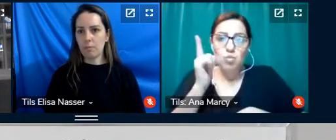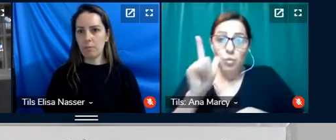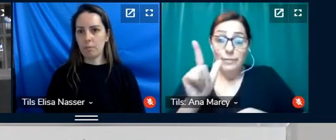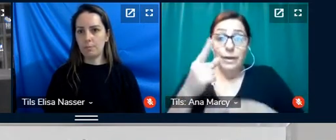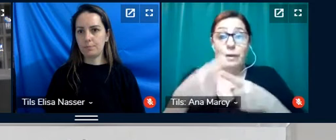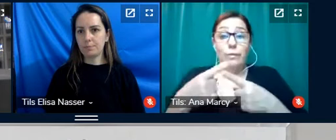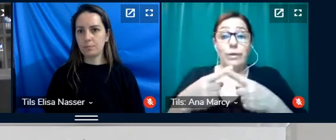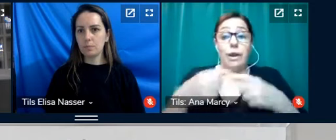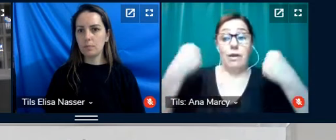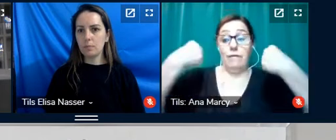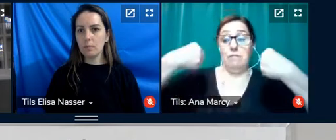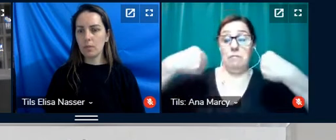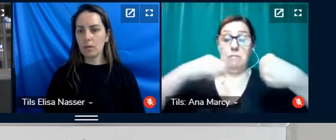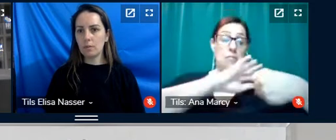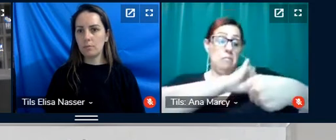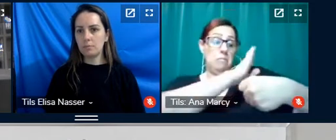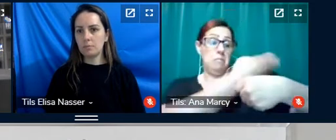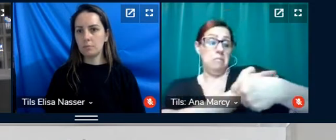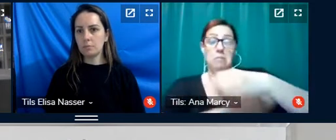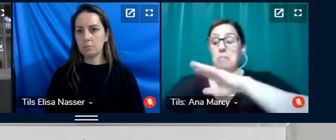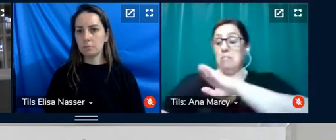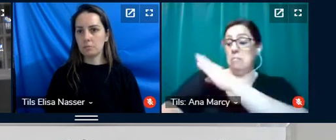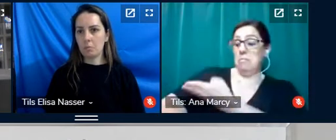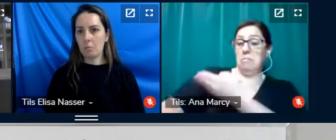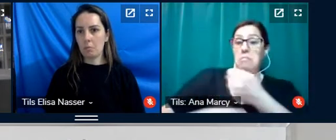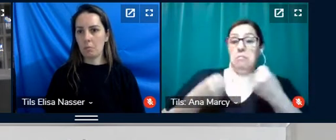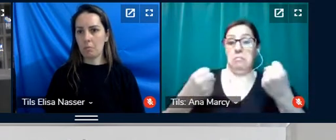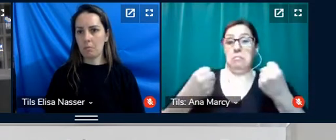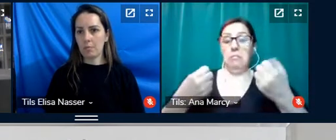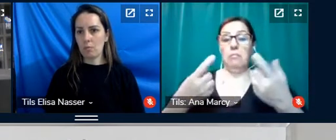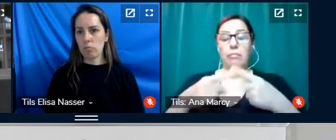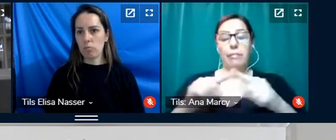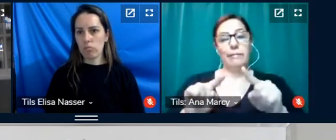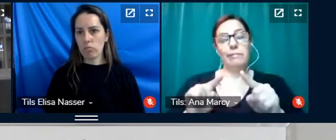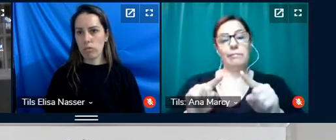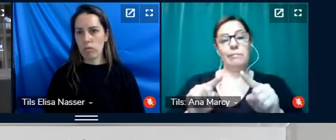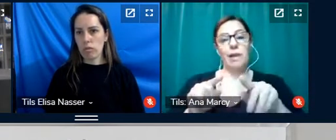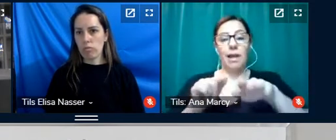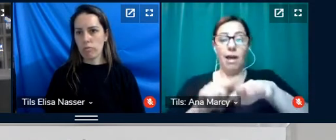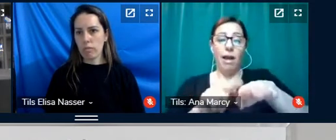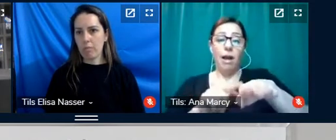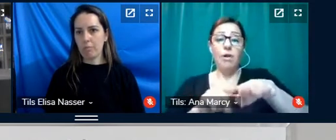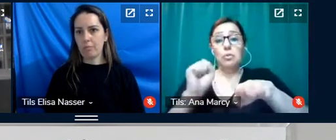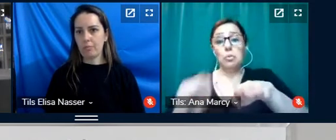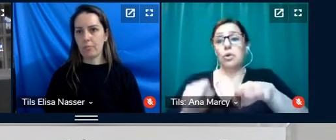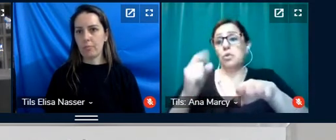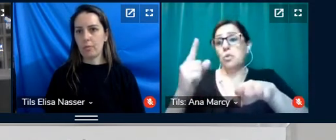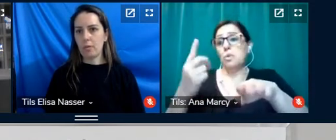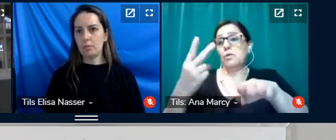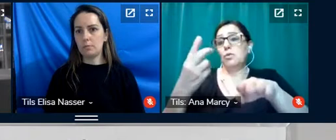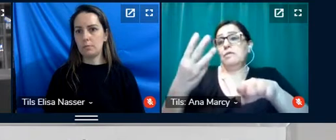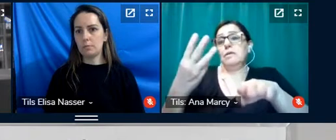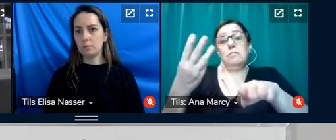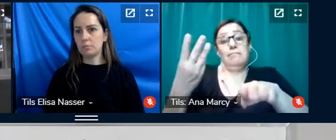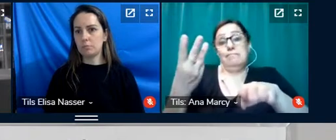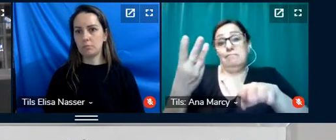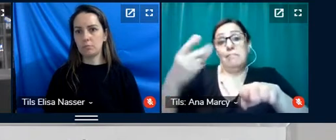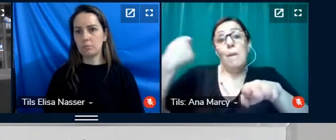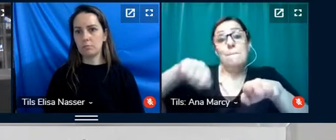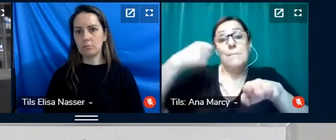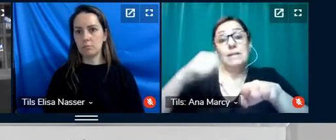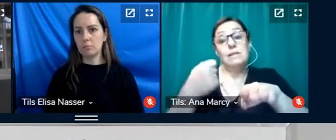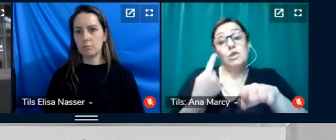eu estou, do ponto de vista do carro, não importa se tem duas pessoas empurrando ou uma só.